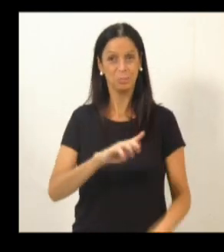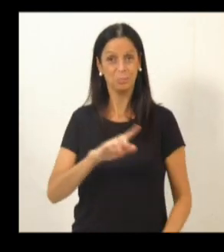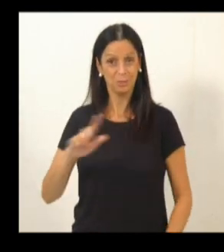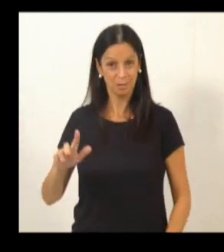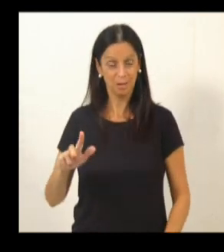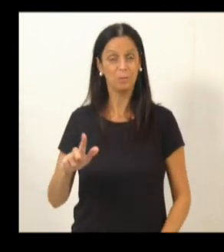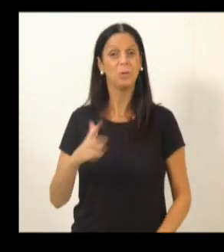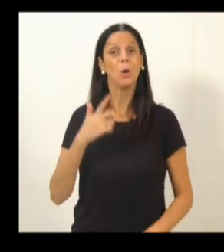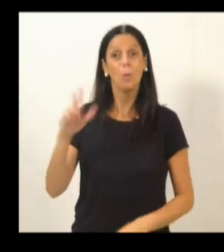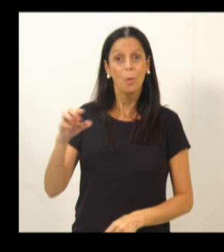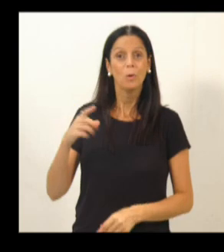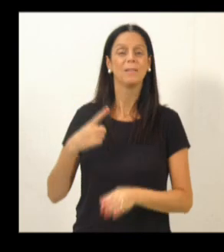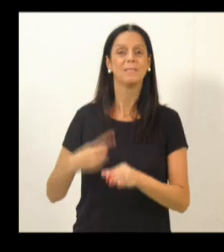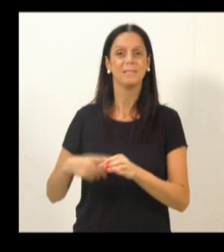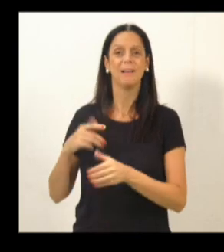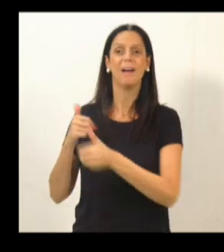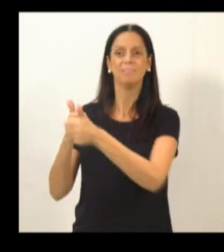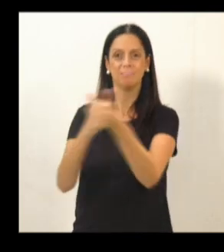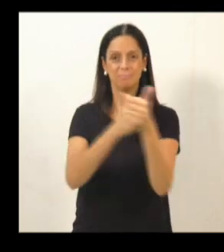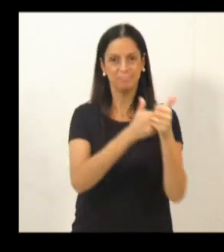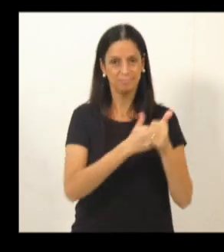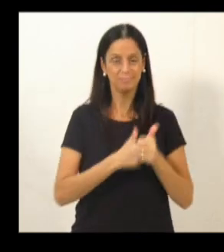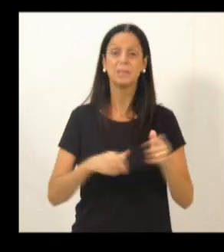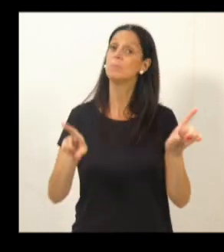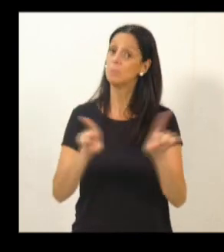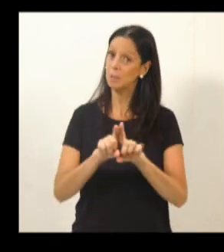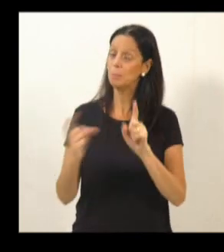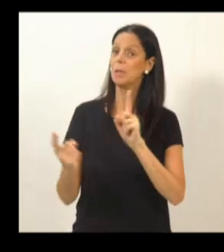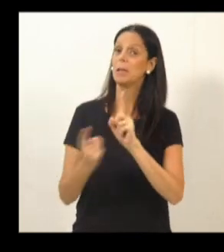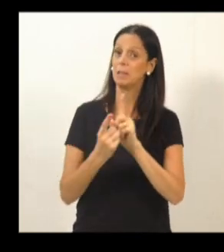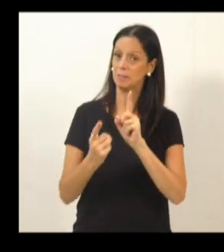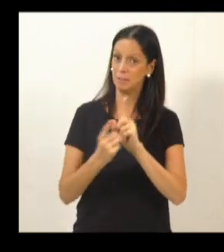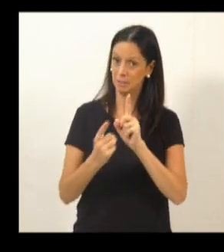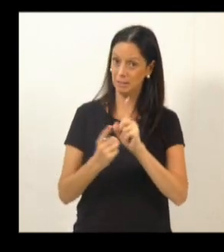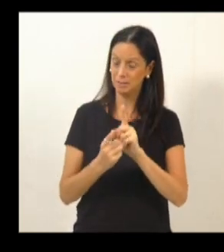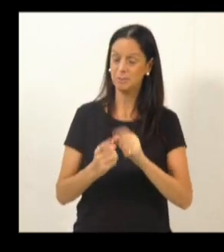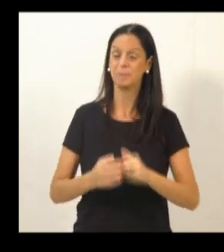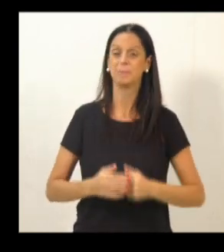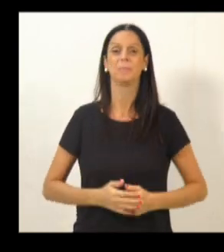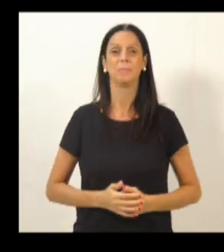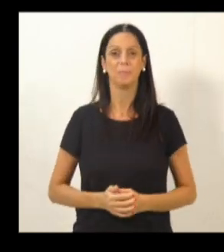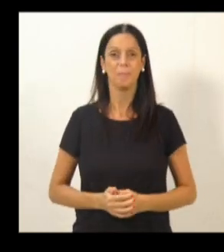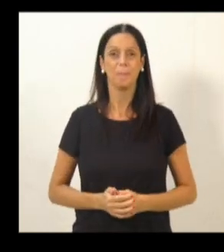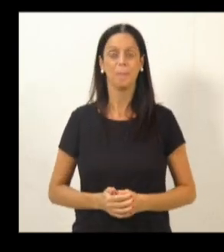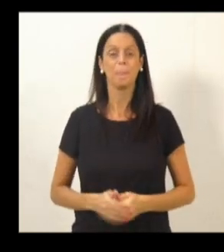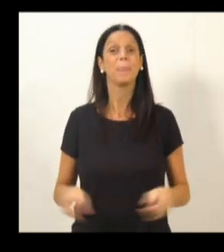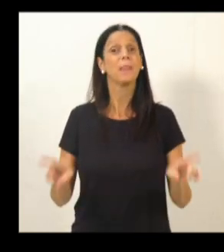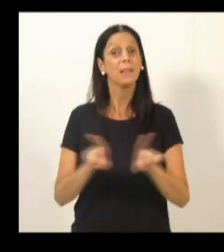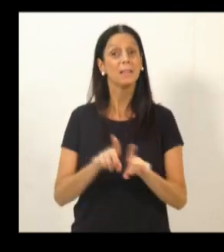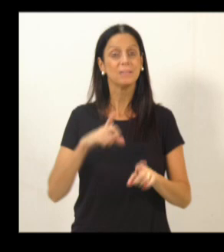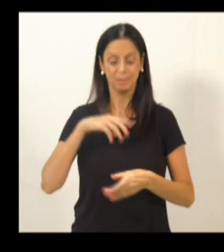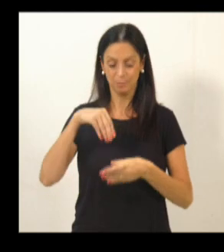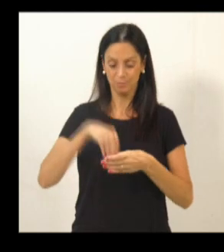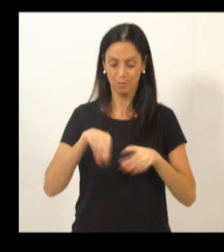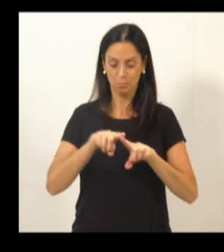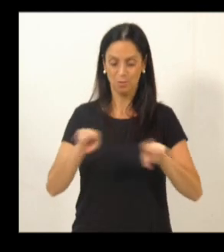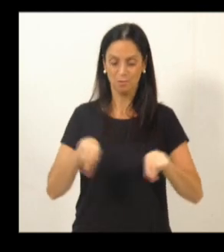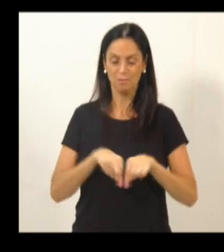municípios circunvizinhos que a gente atende da nossa subsede aqui. Temos em sala de aula conosco